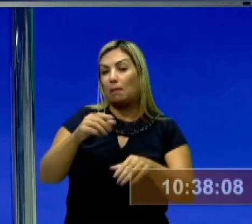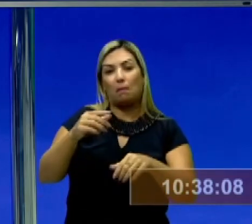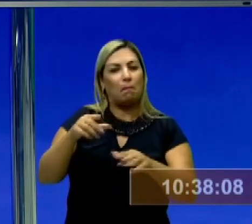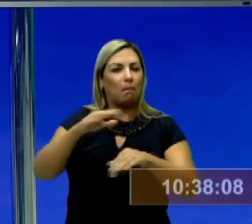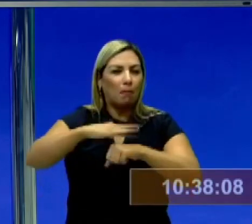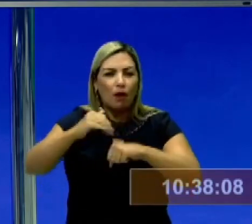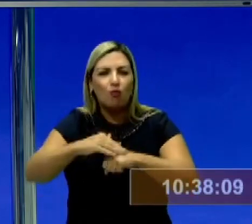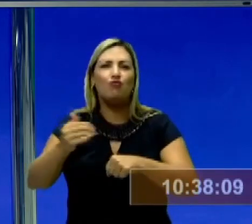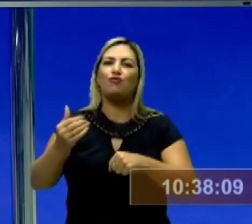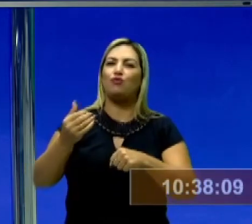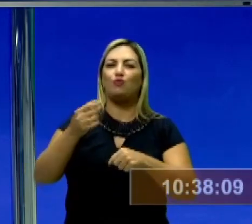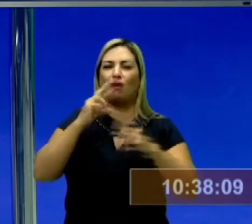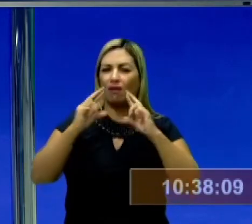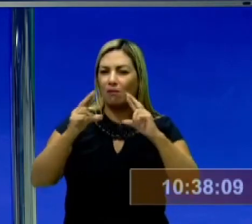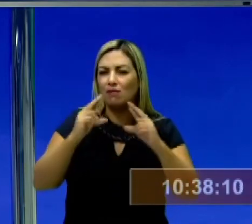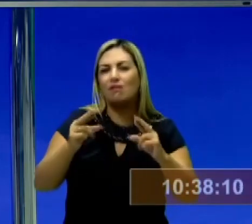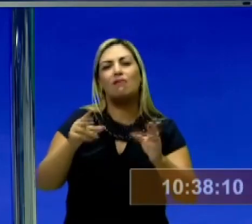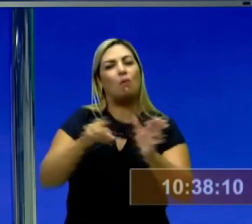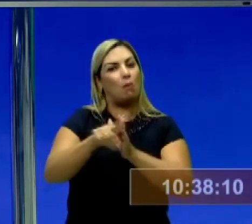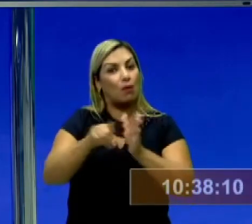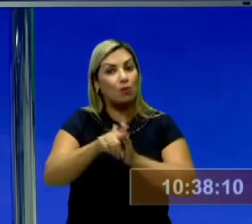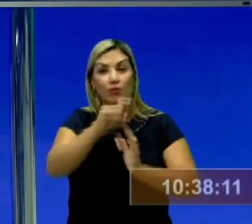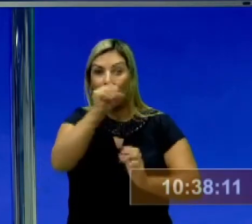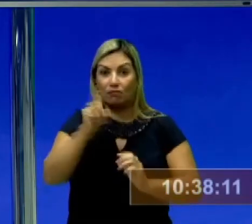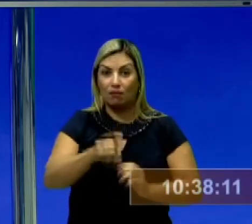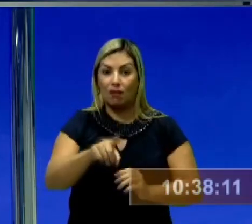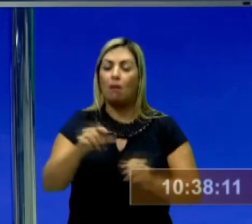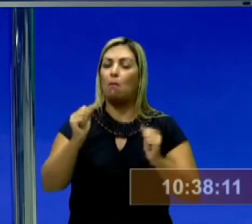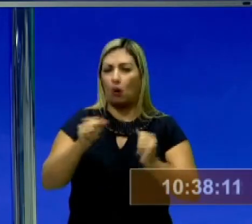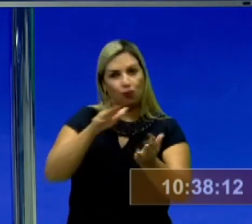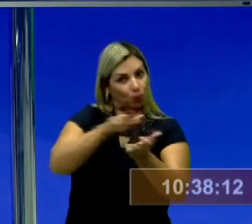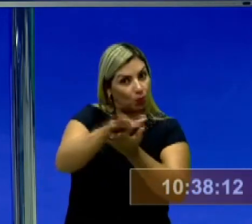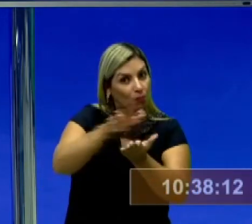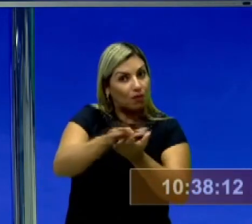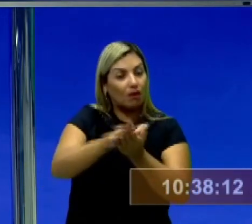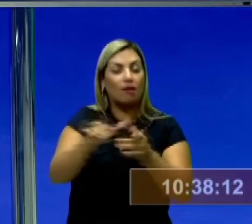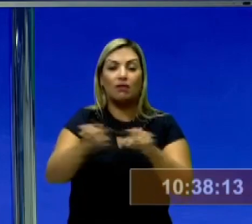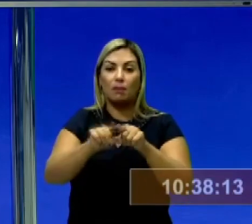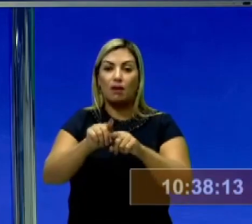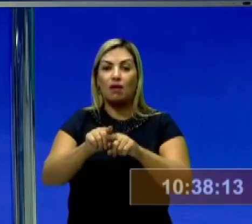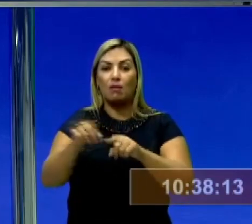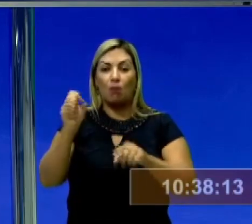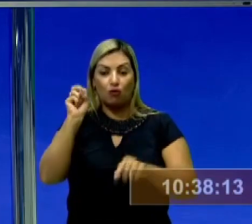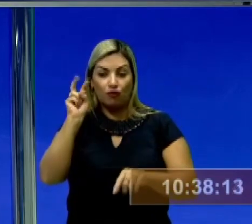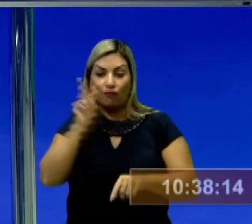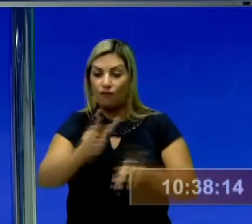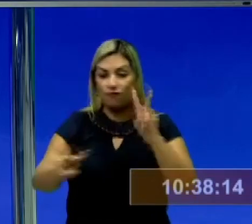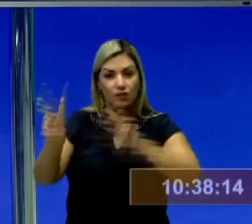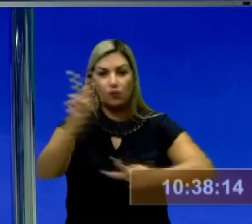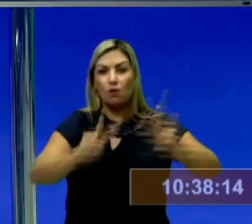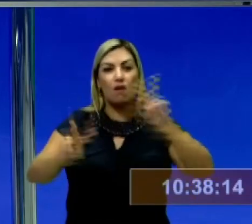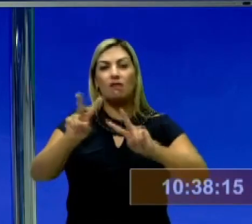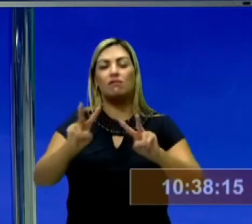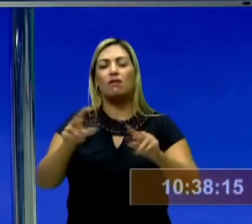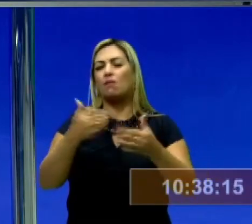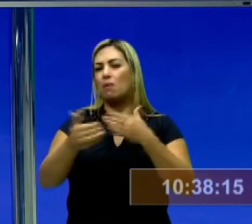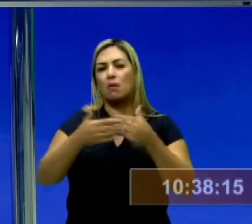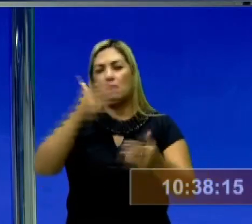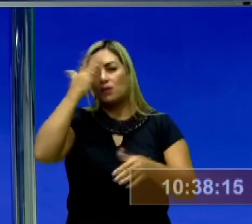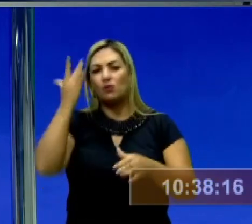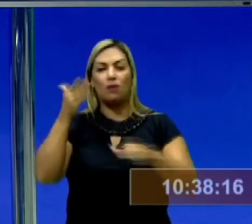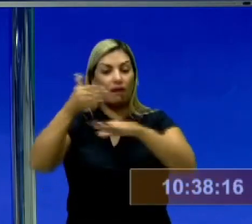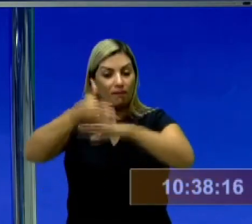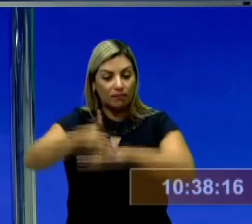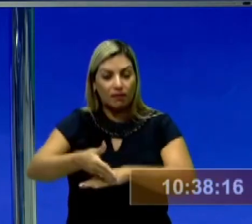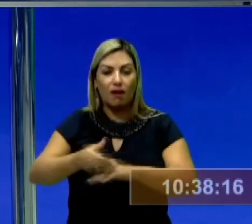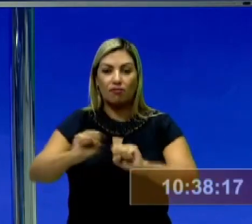e reclamações dos leitores vão ser publicadas e podem ser visualizadas por qualquer pessoa que acessar